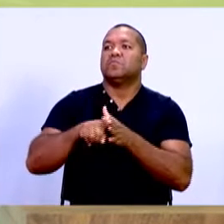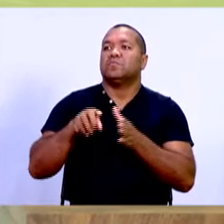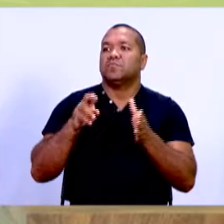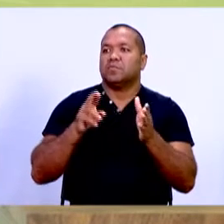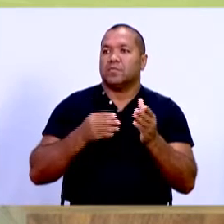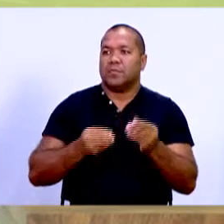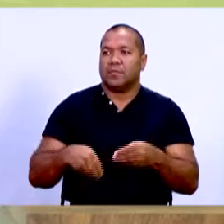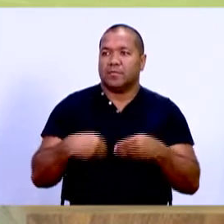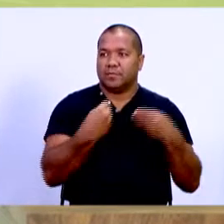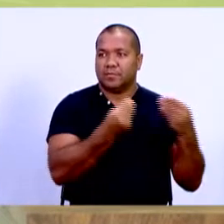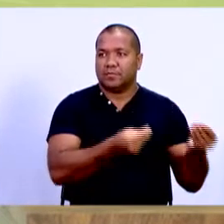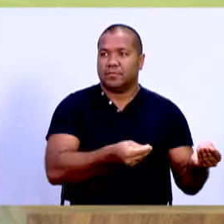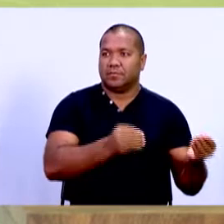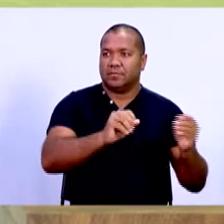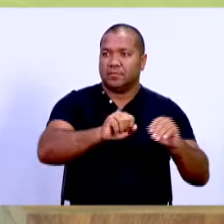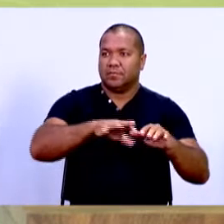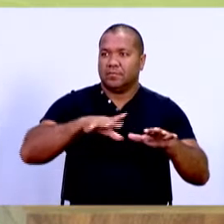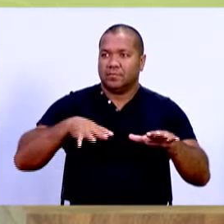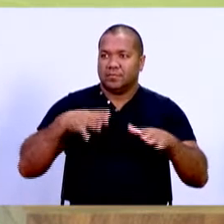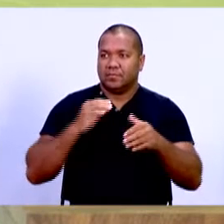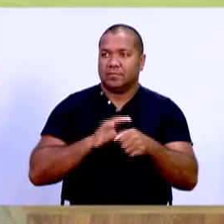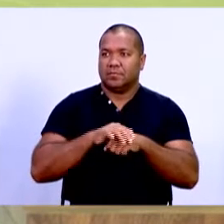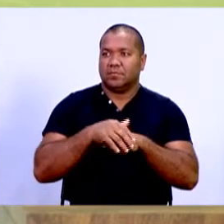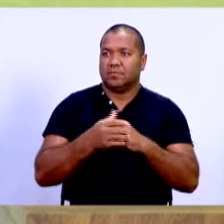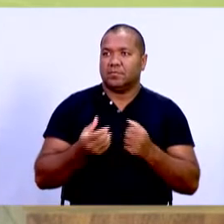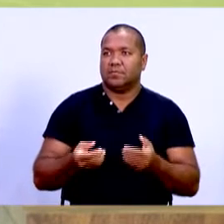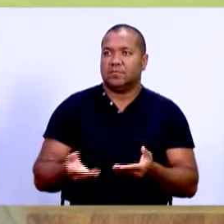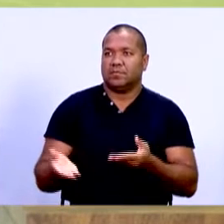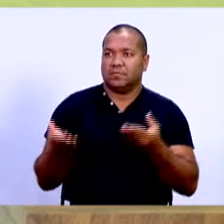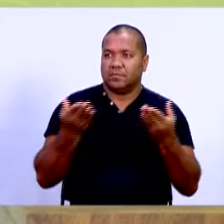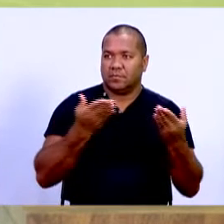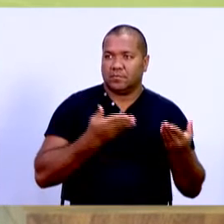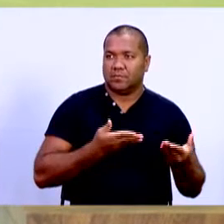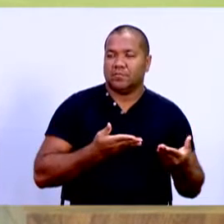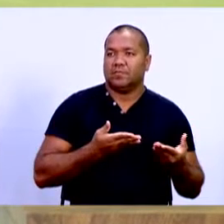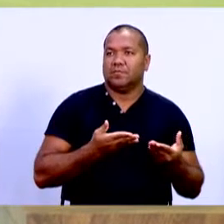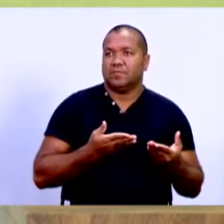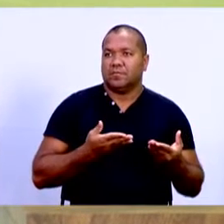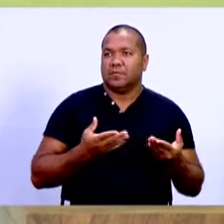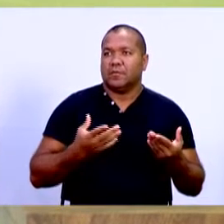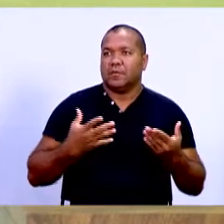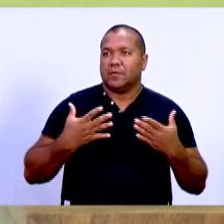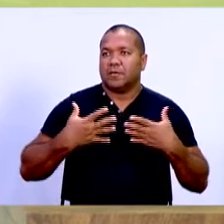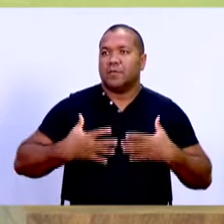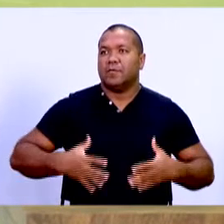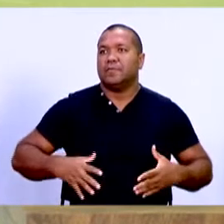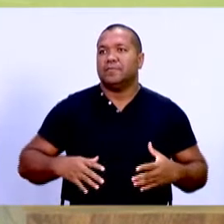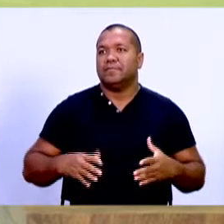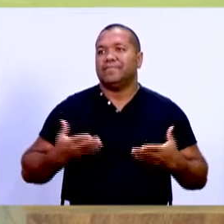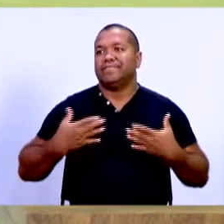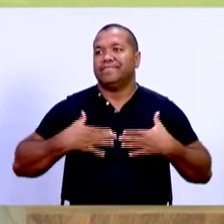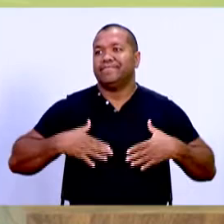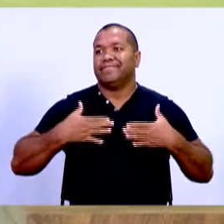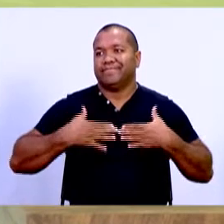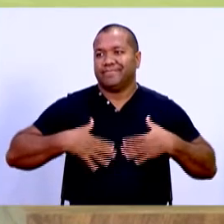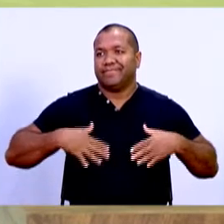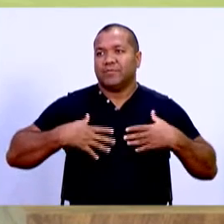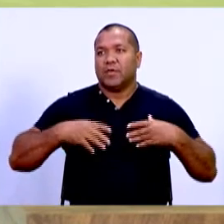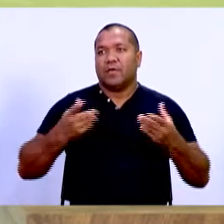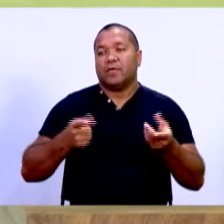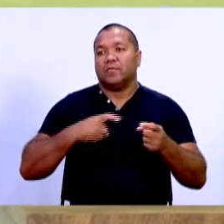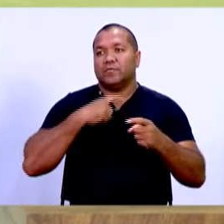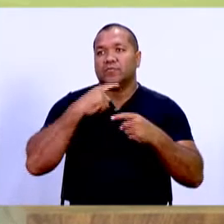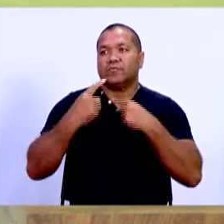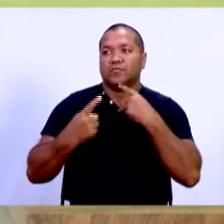e passar ao palestrante da noite. Nos acompanhe, fique muito à vontade e tire suas dúvidas conforme for